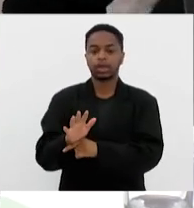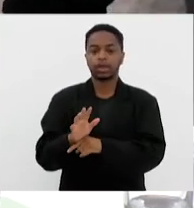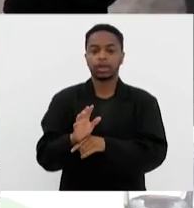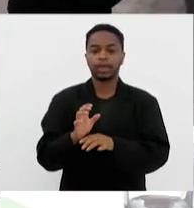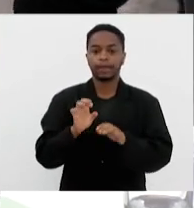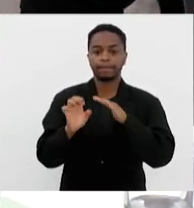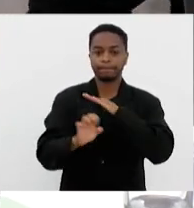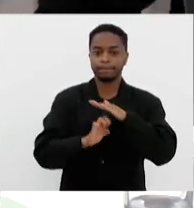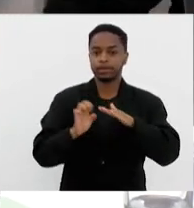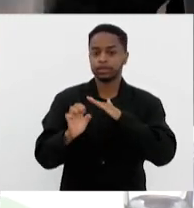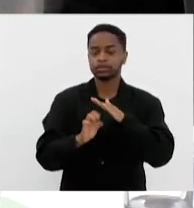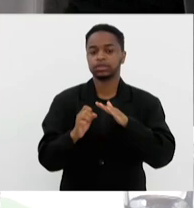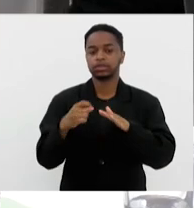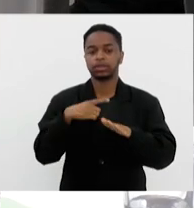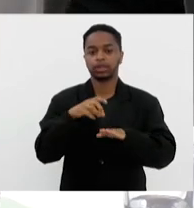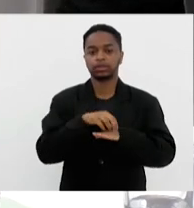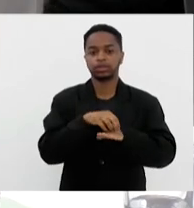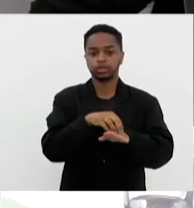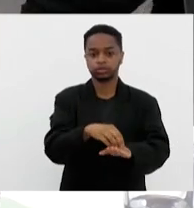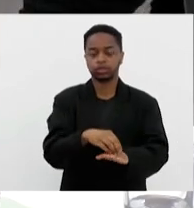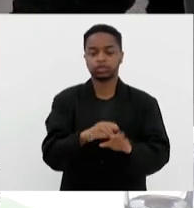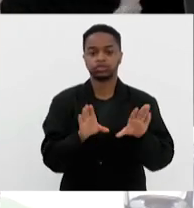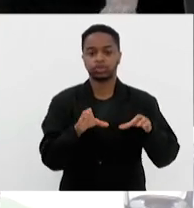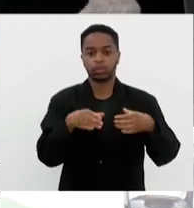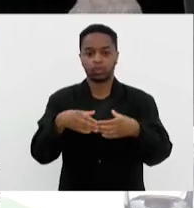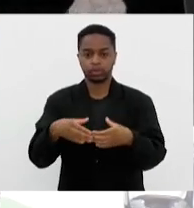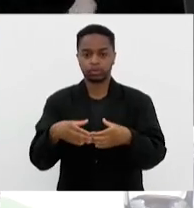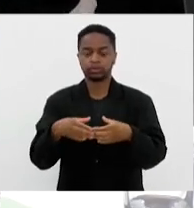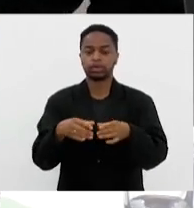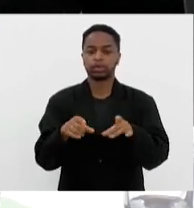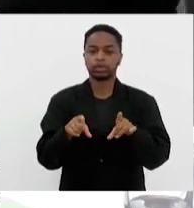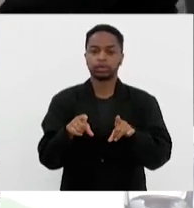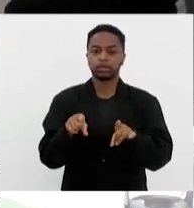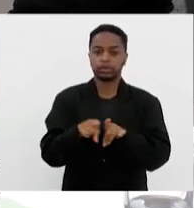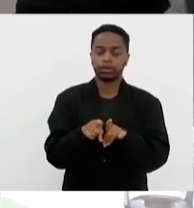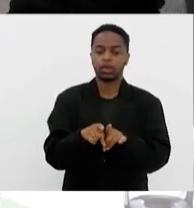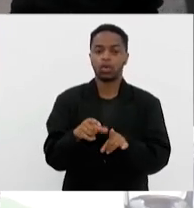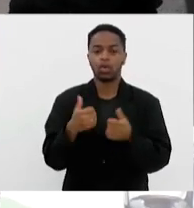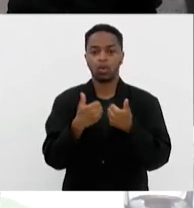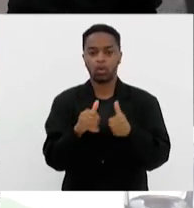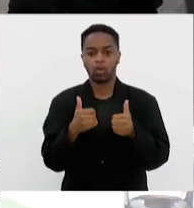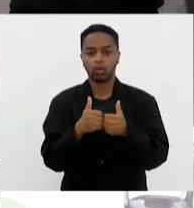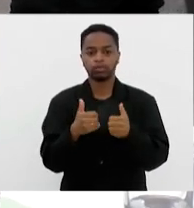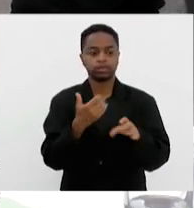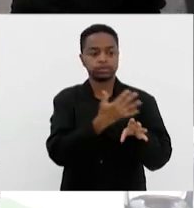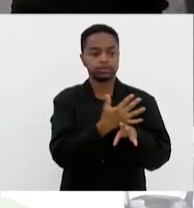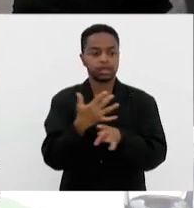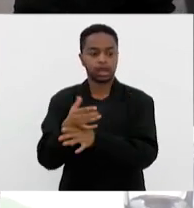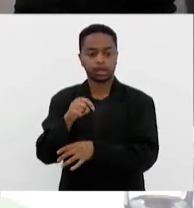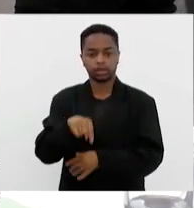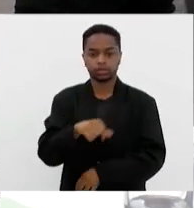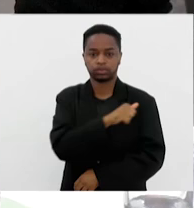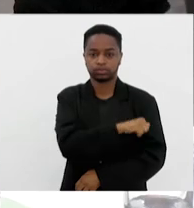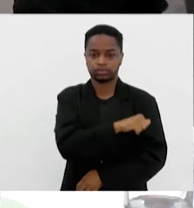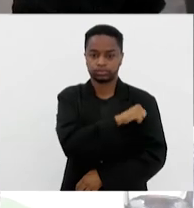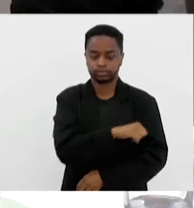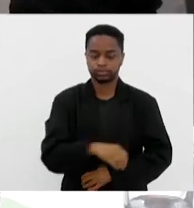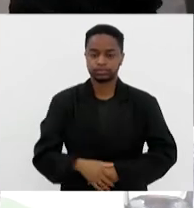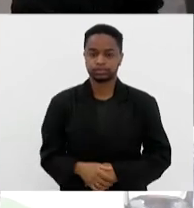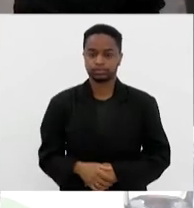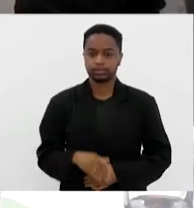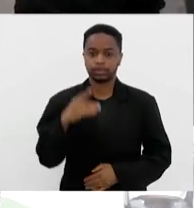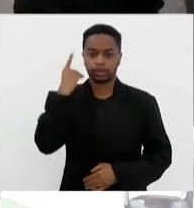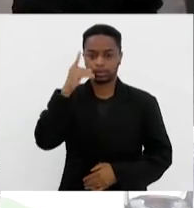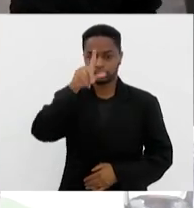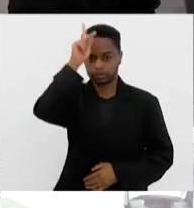empresas concessionárias de transporte coletivo de passageiros por ônibus intermunicipal no estado do Rio de Janeiro, na forma em que menciona. O deputado Luiz Paulo